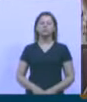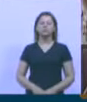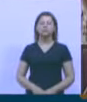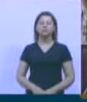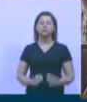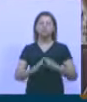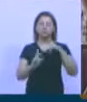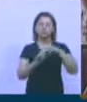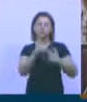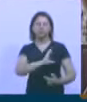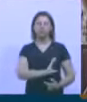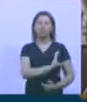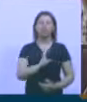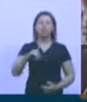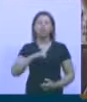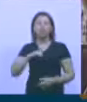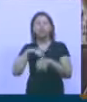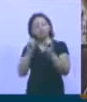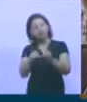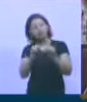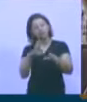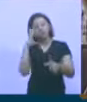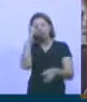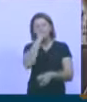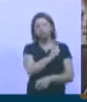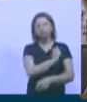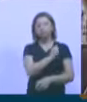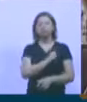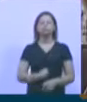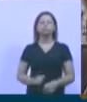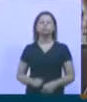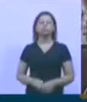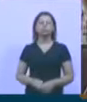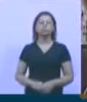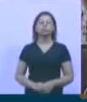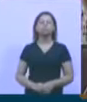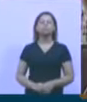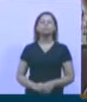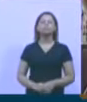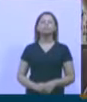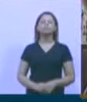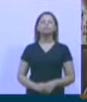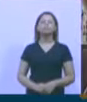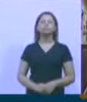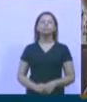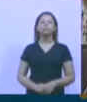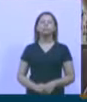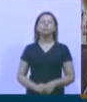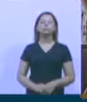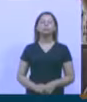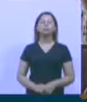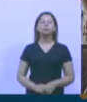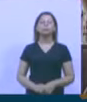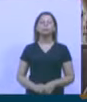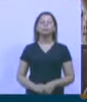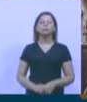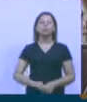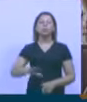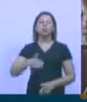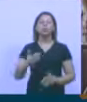A Igreja Católica tem um ensinamento muito bonito sobre isso. Well, it says sin is always something personal.